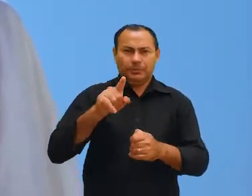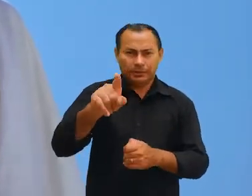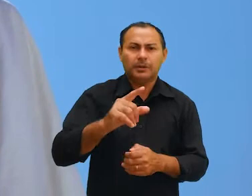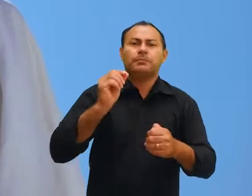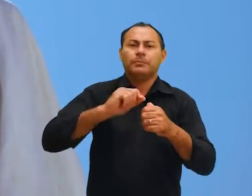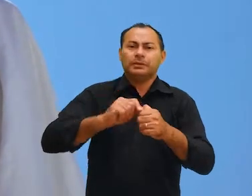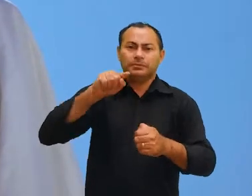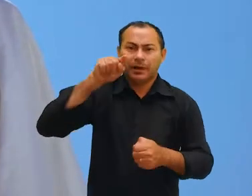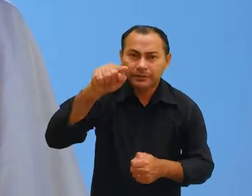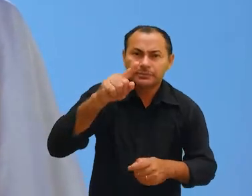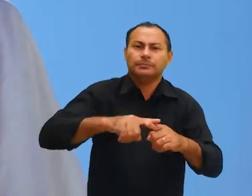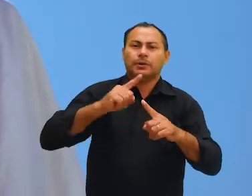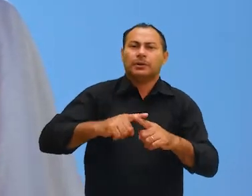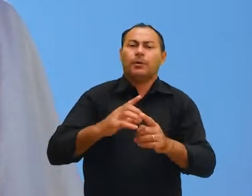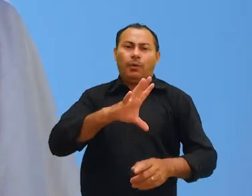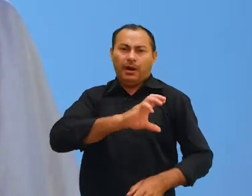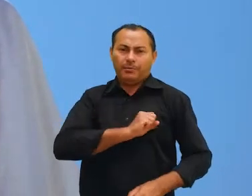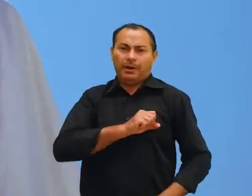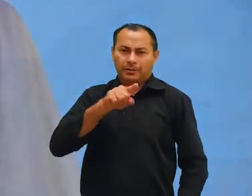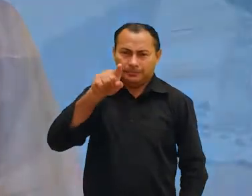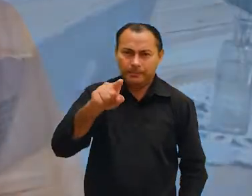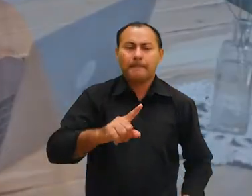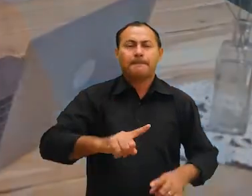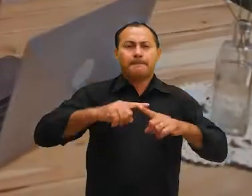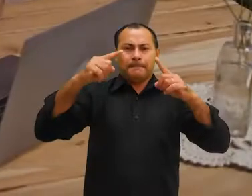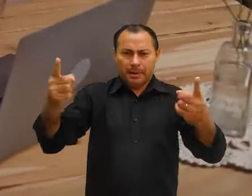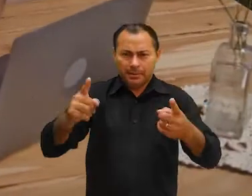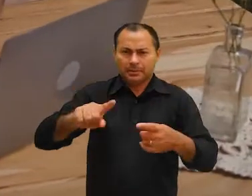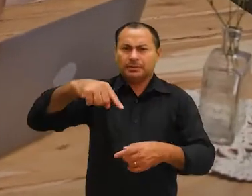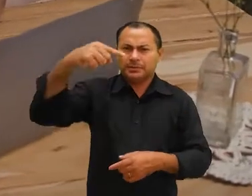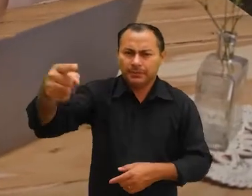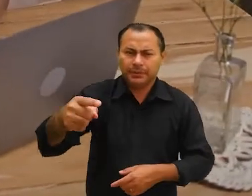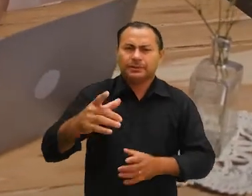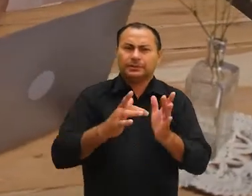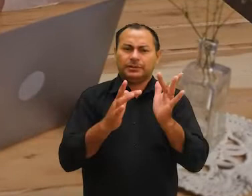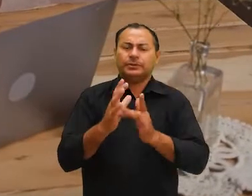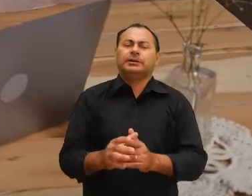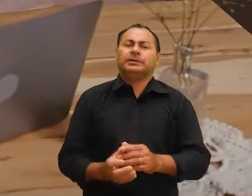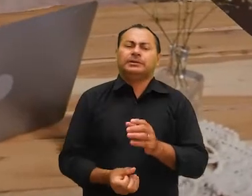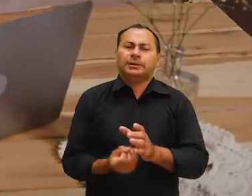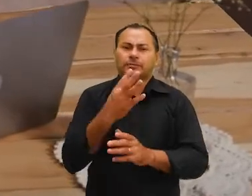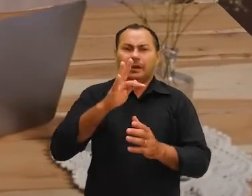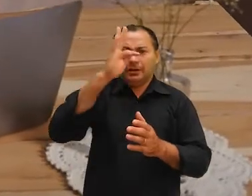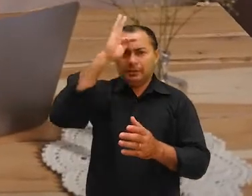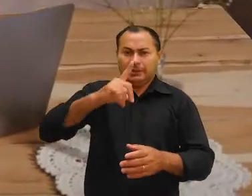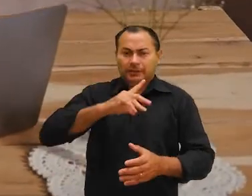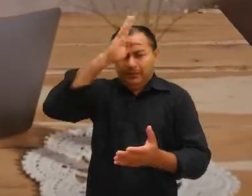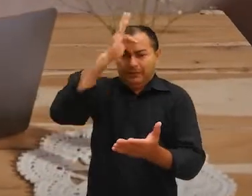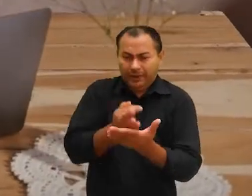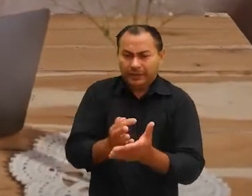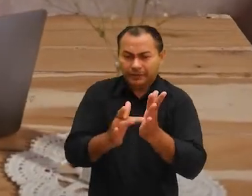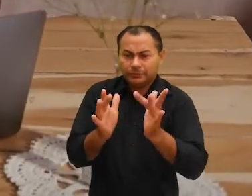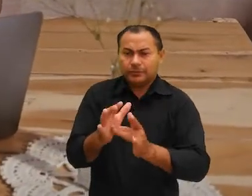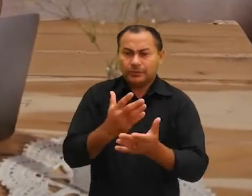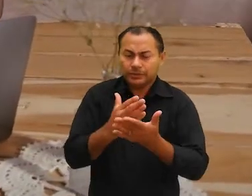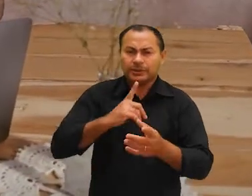você me fez para você porque eu ama mas depois que ele acendeu uma luz na sua